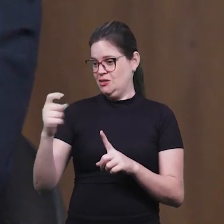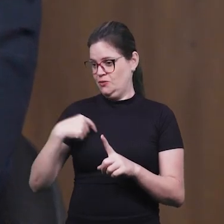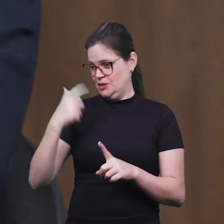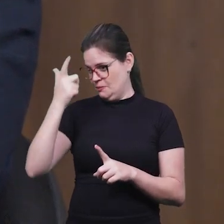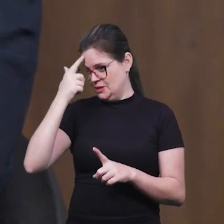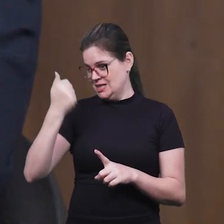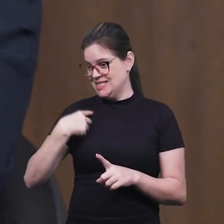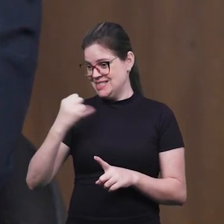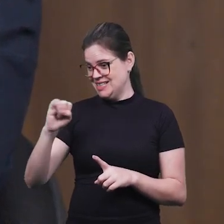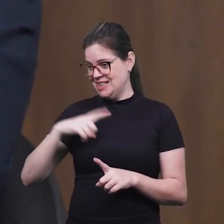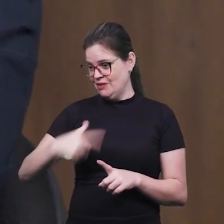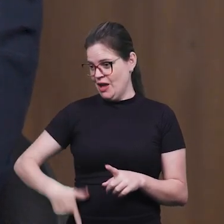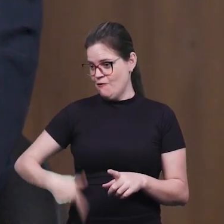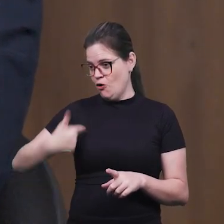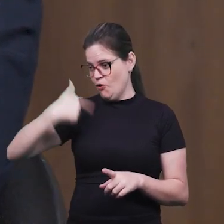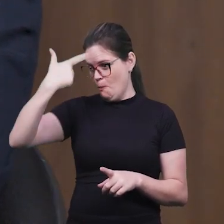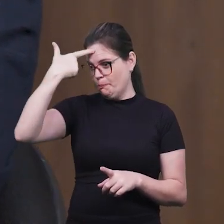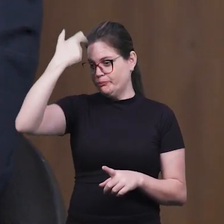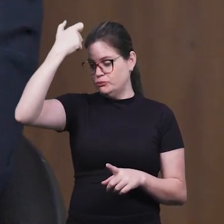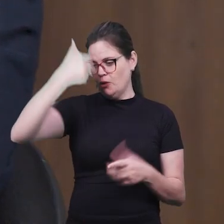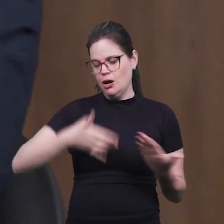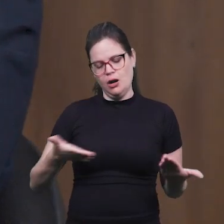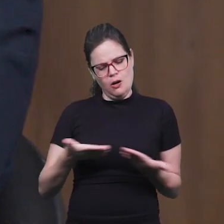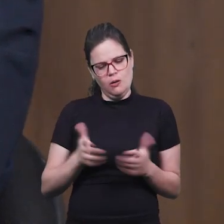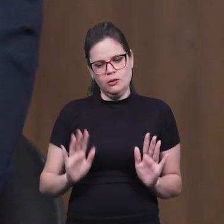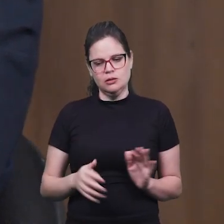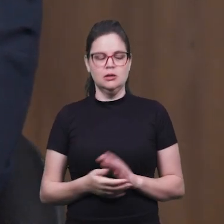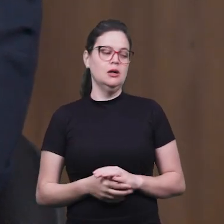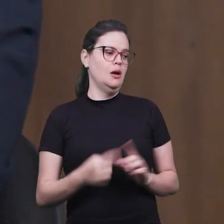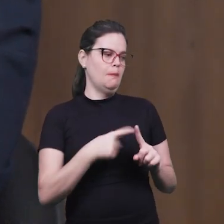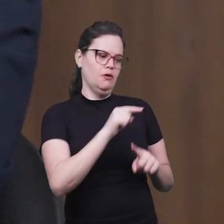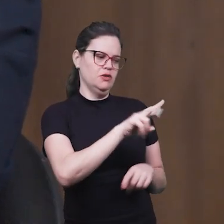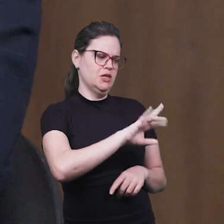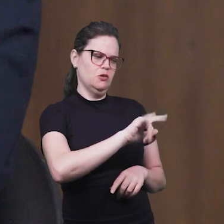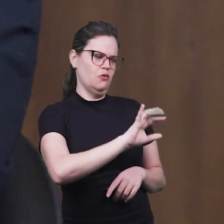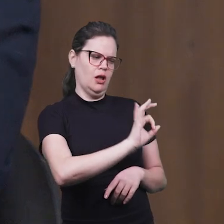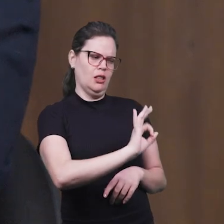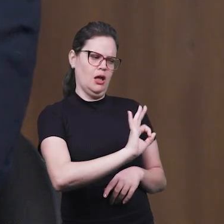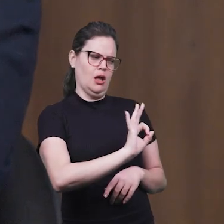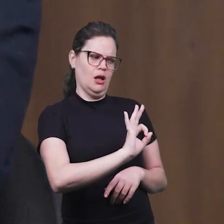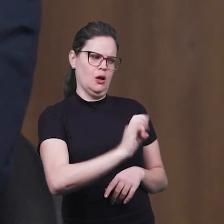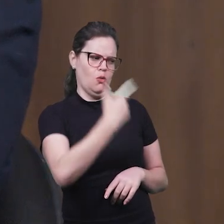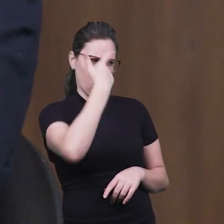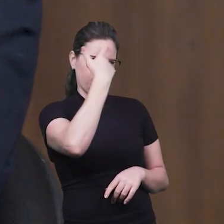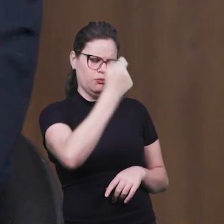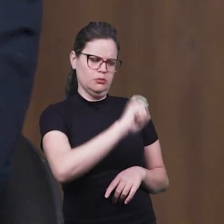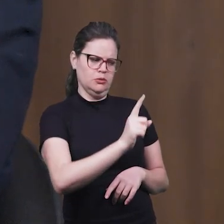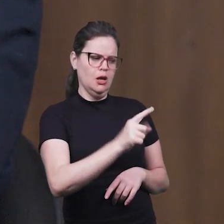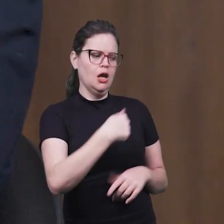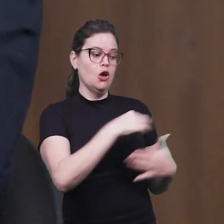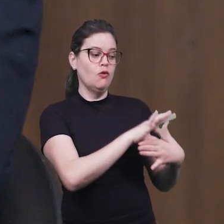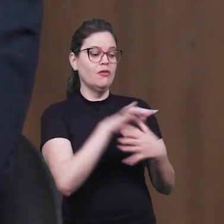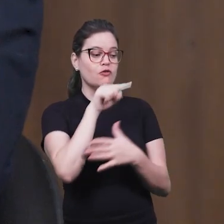cabeça. Eu falei, pois é, mas você não vai dar um tiro na cabeça. Eu vou te levar na igreja hoje. Você quer